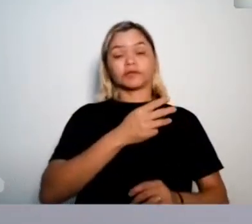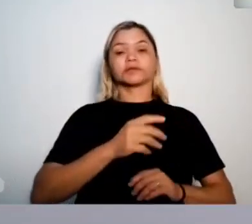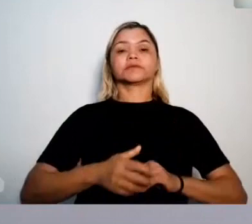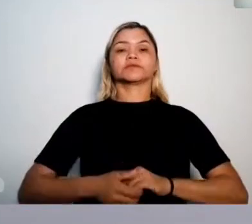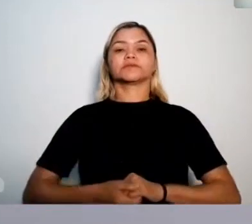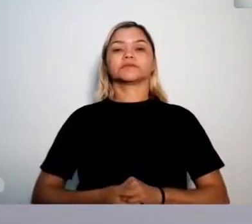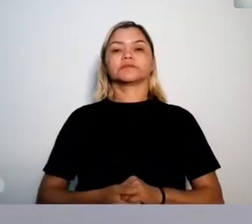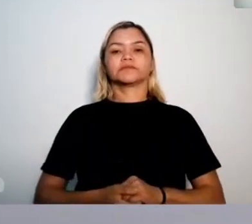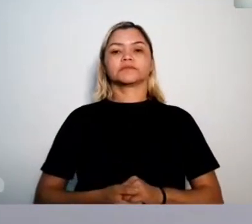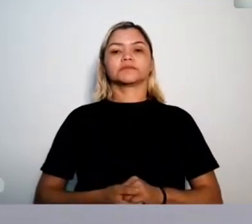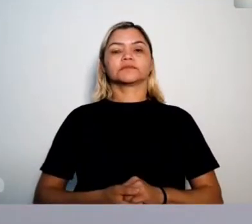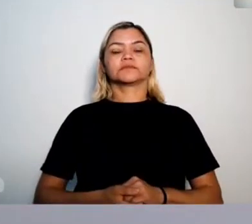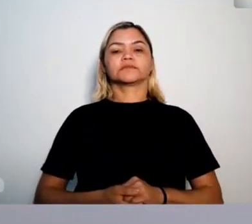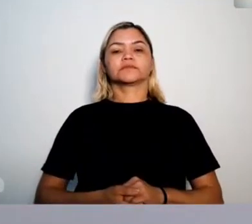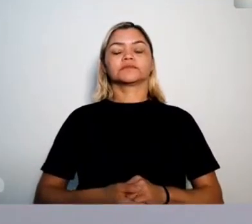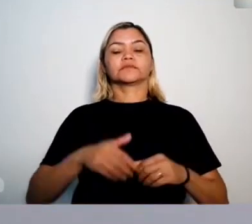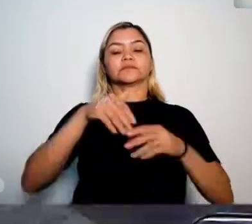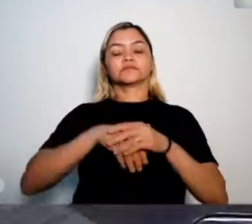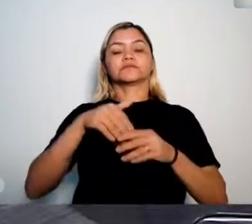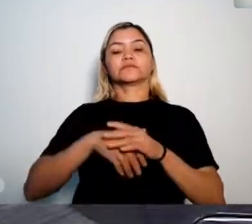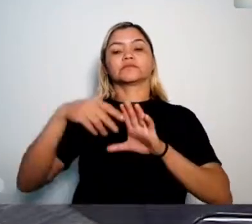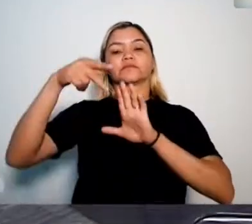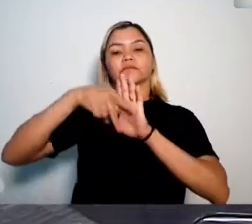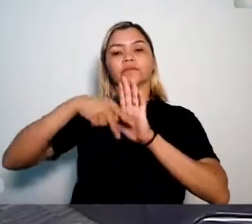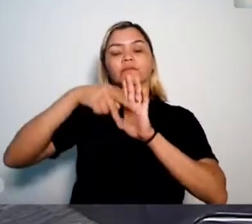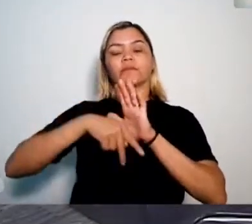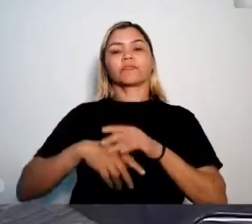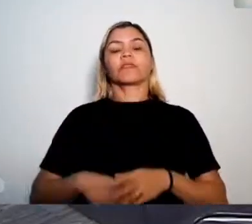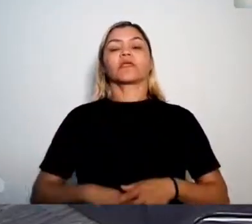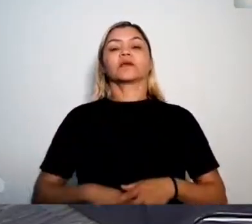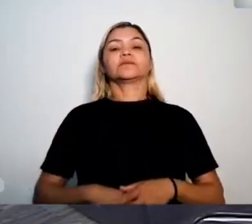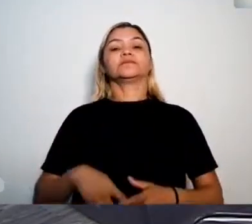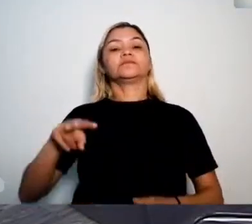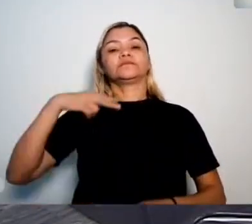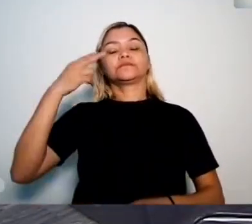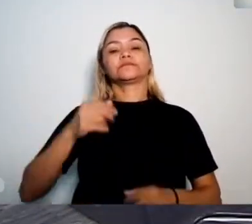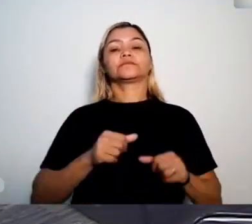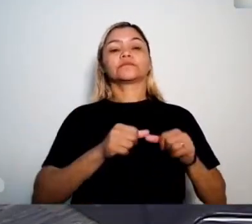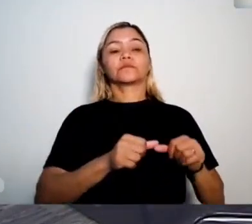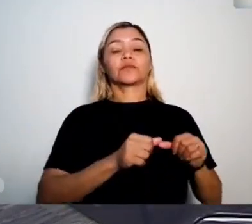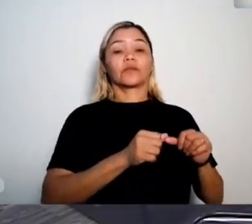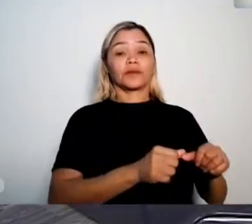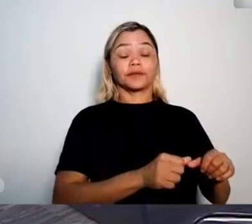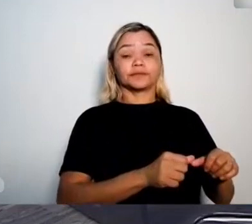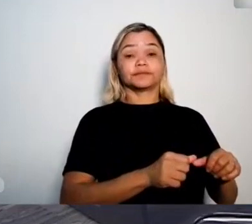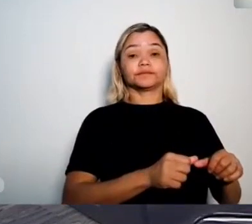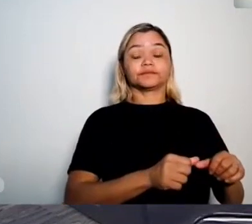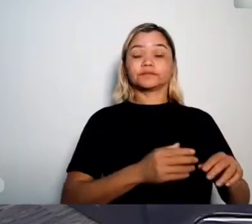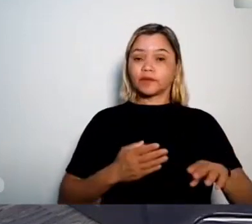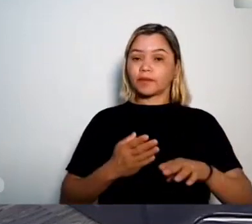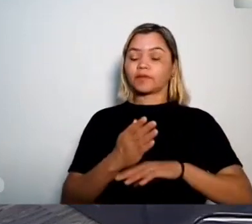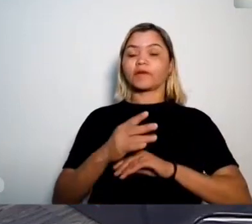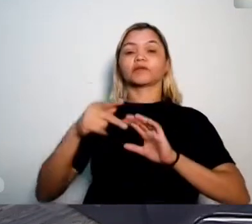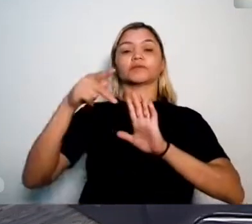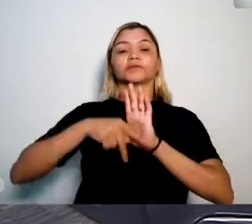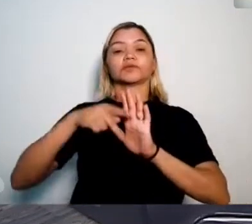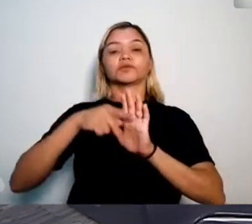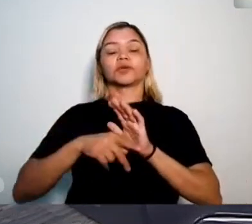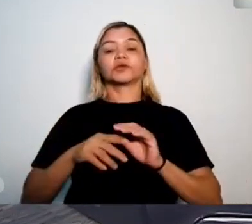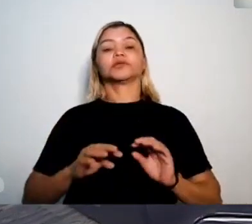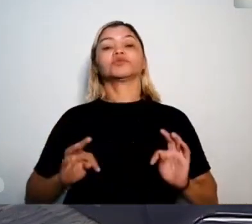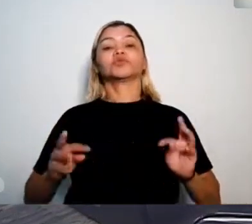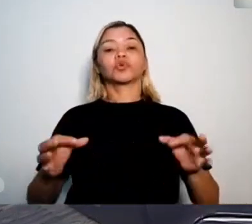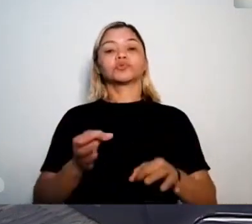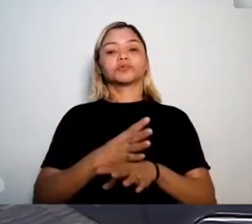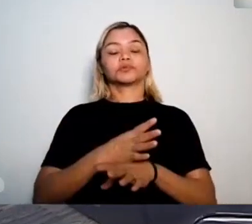Está em votação o projeto. Senhores vereadores, forem favoráveis, permaneçam como estão. Está aprovado o projeto por unanimidade, senhores